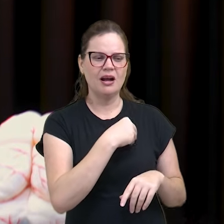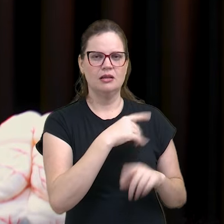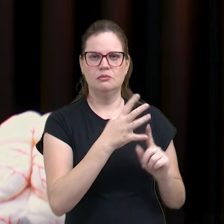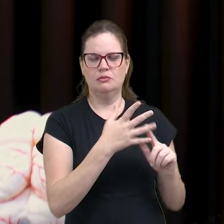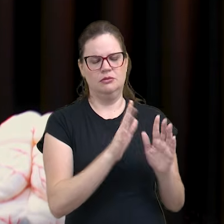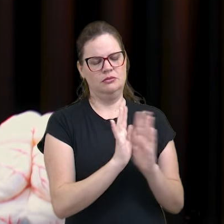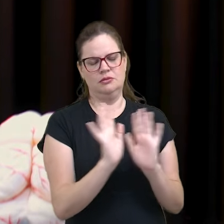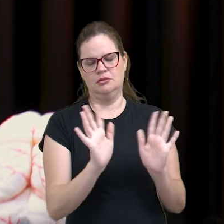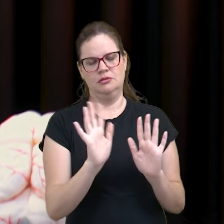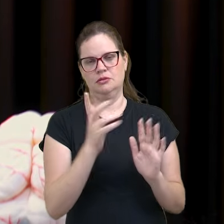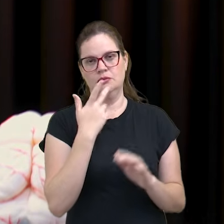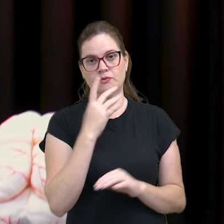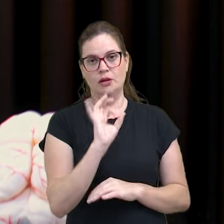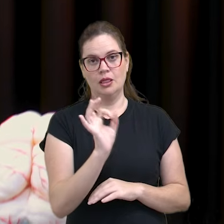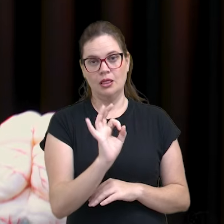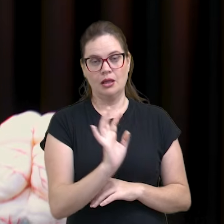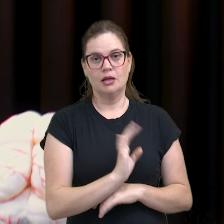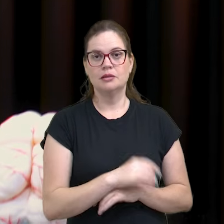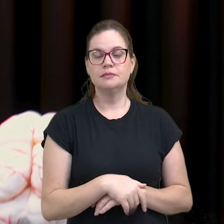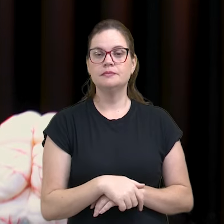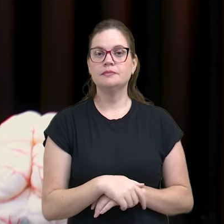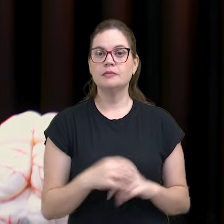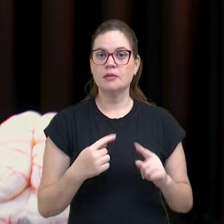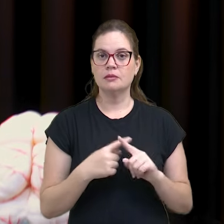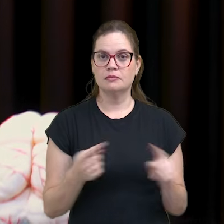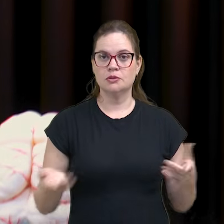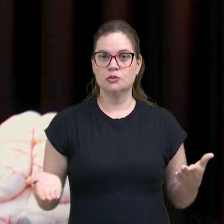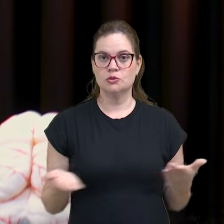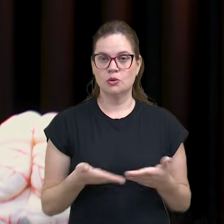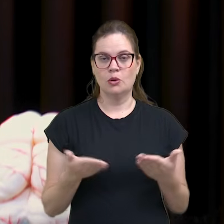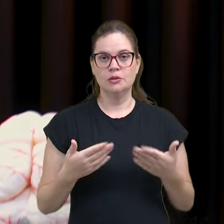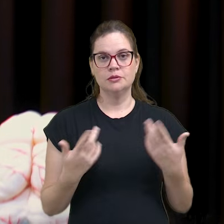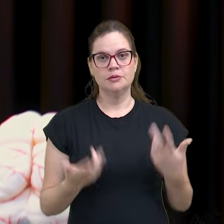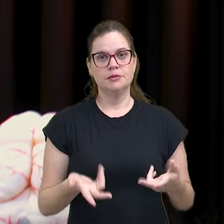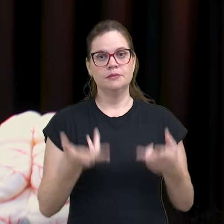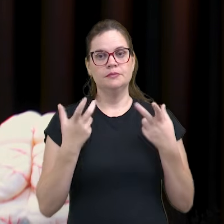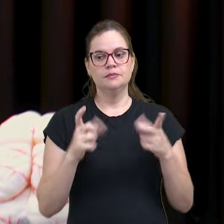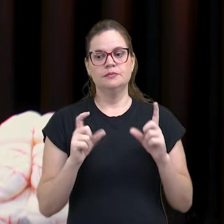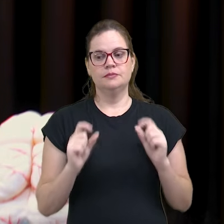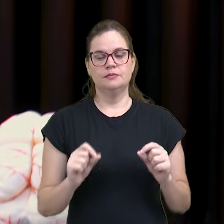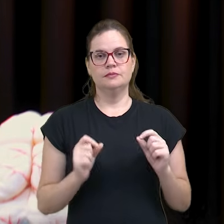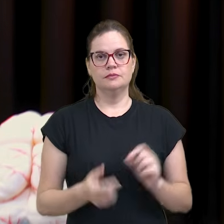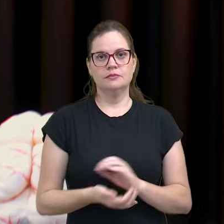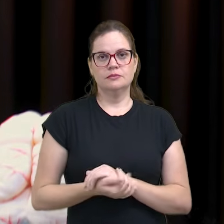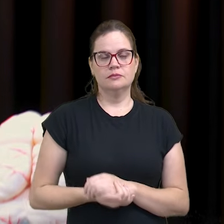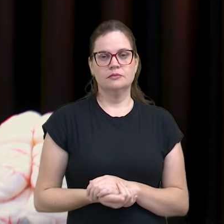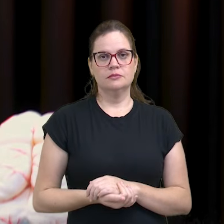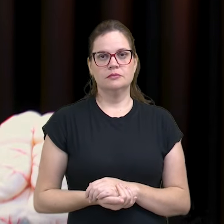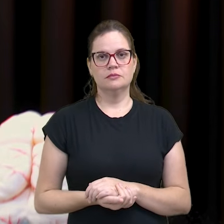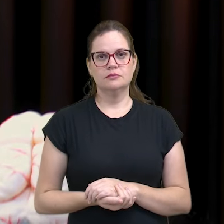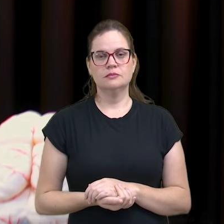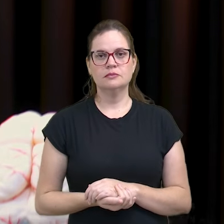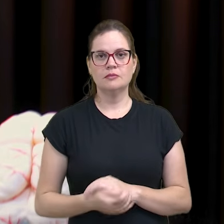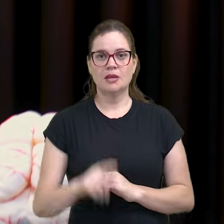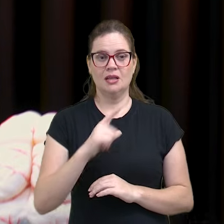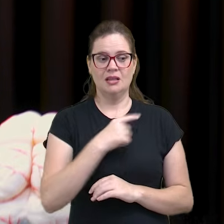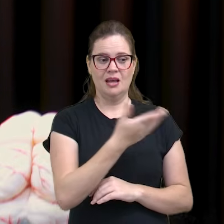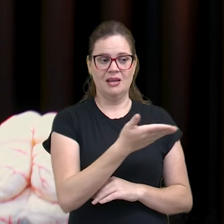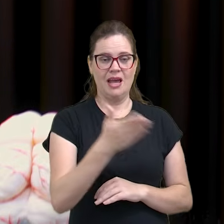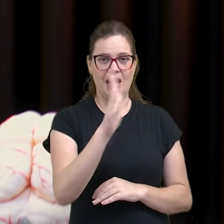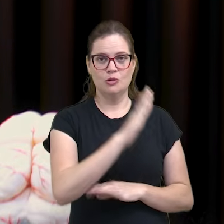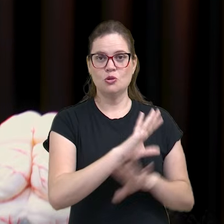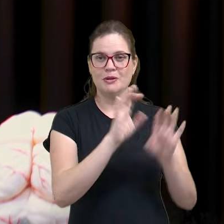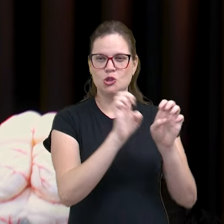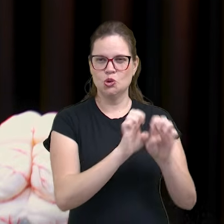Mas hoje se constrói uma estrutura onde essa estrutura ela gera